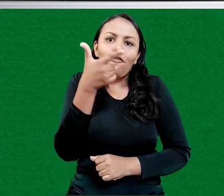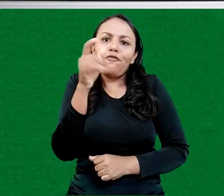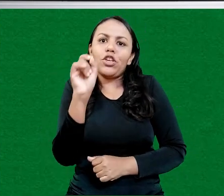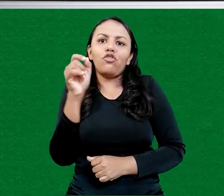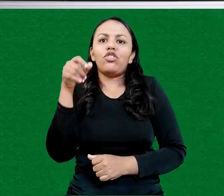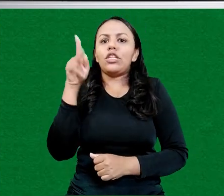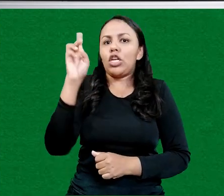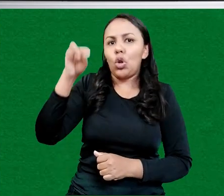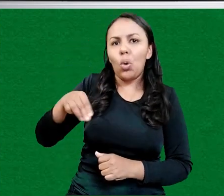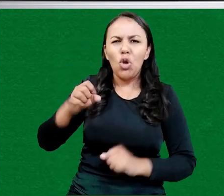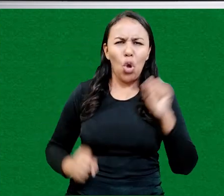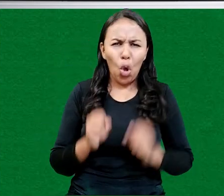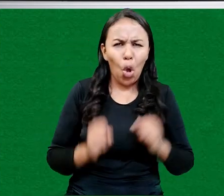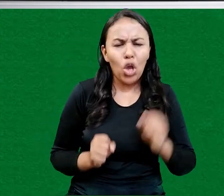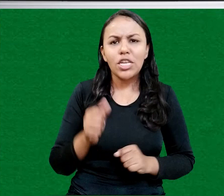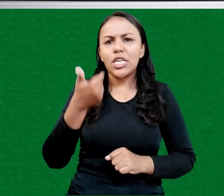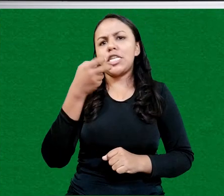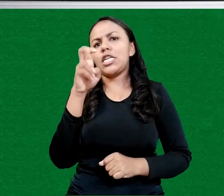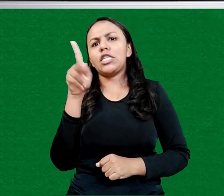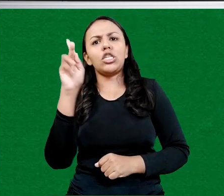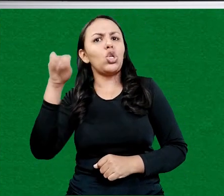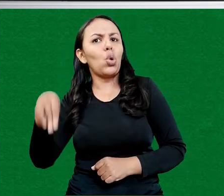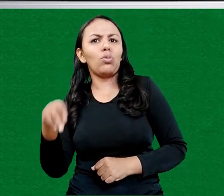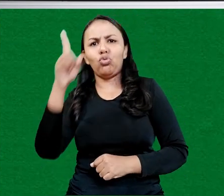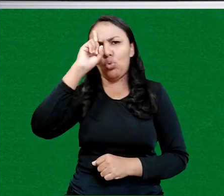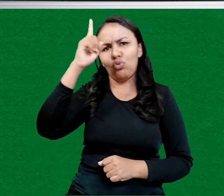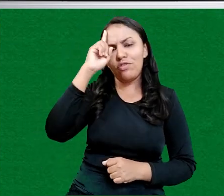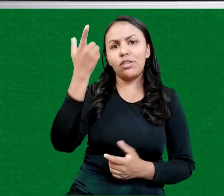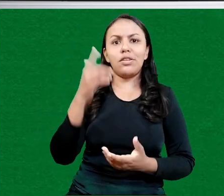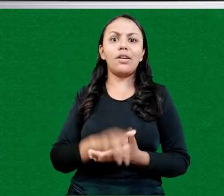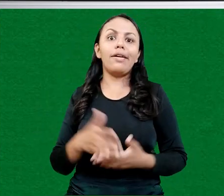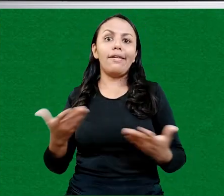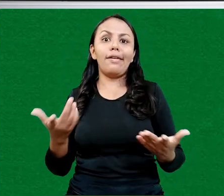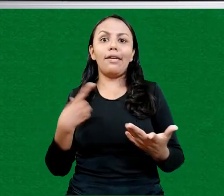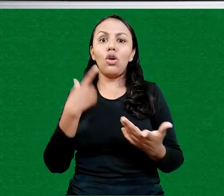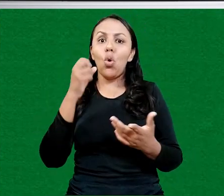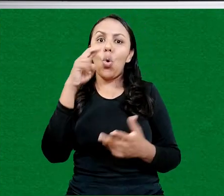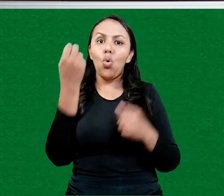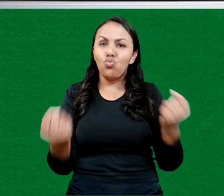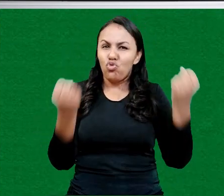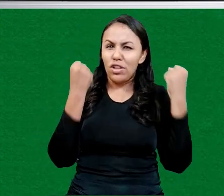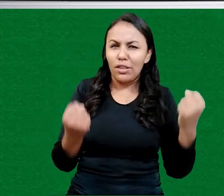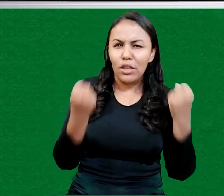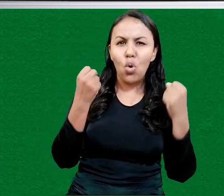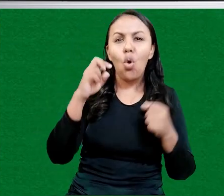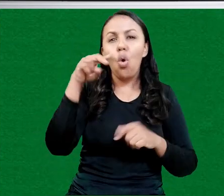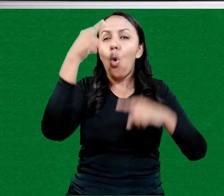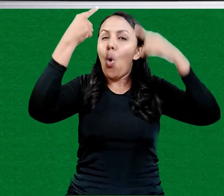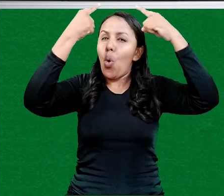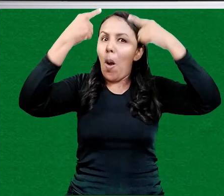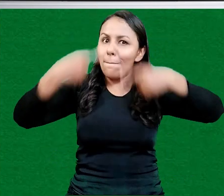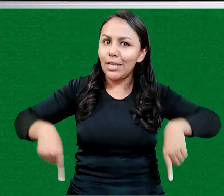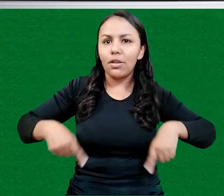você corre 15 quilômetros por dia, se você faz musculação, se você realmente compete, aí a gente já tem um outro olhar